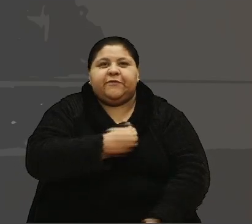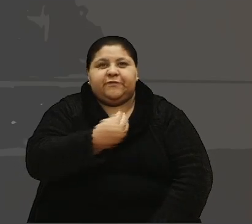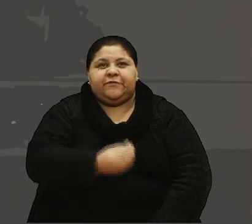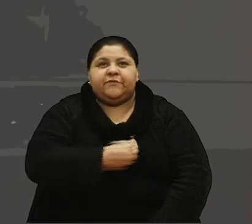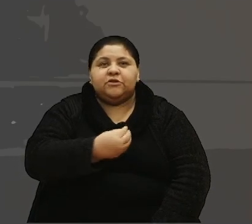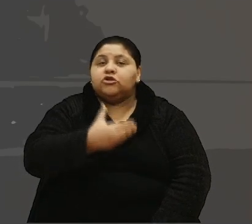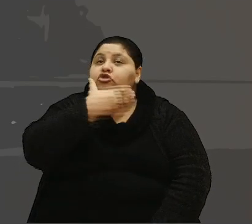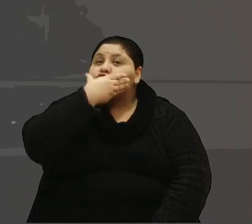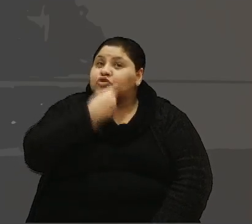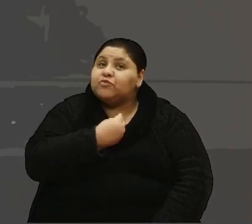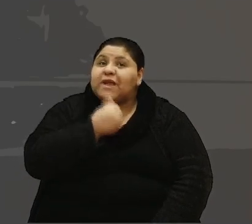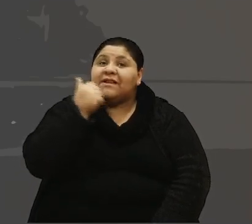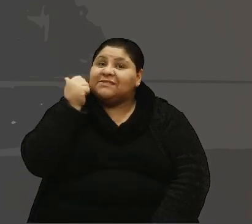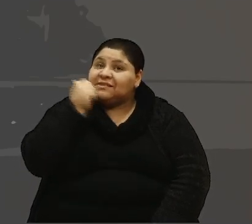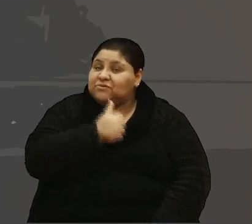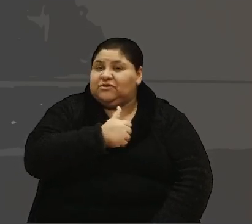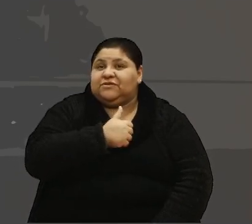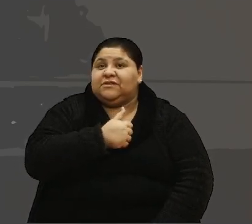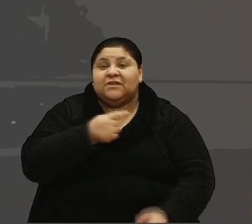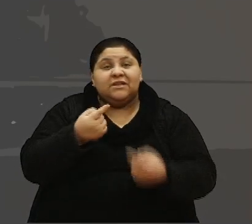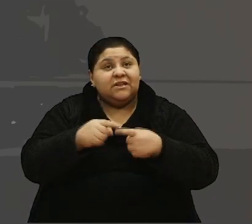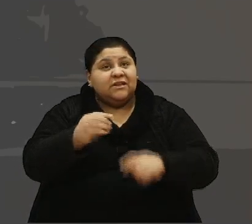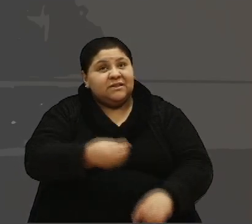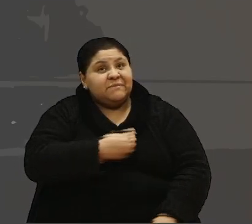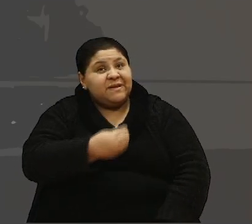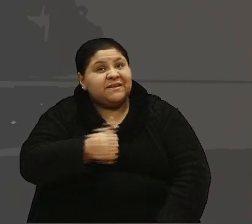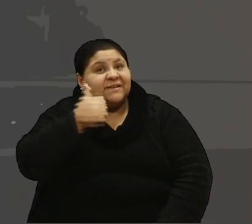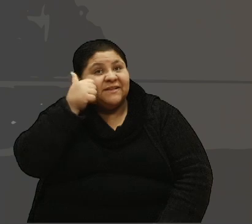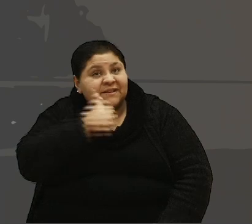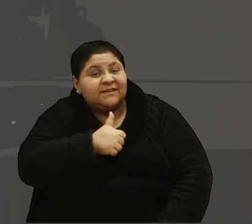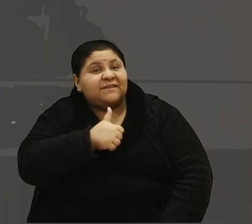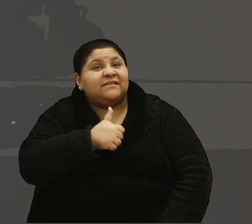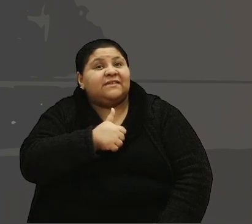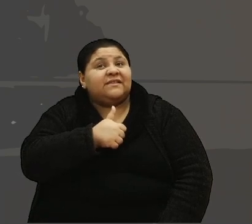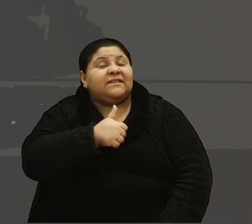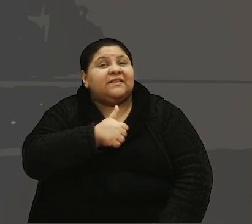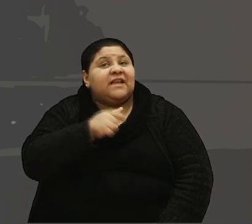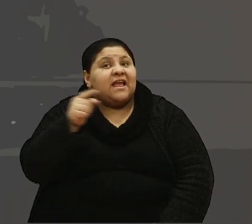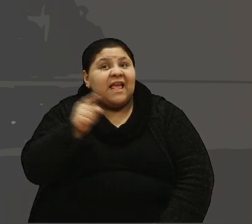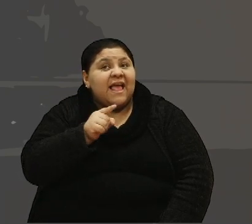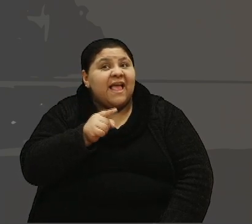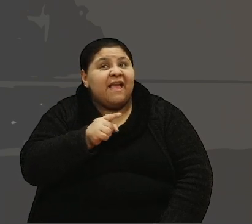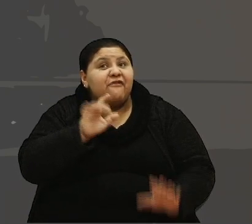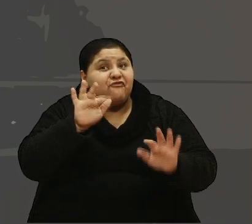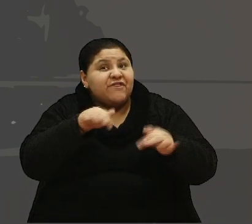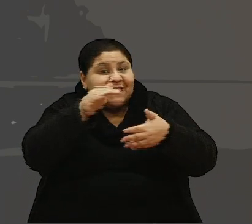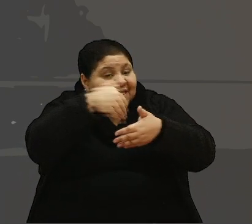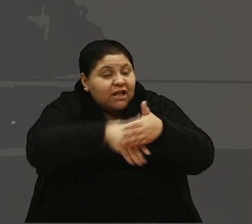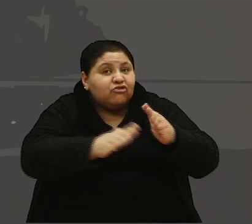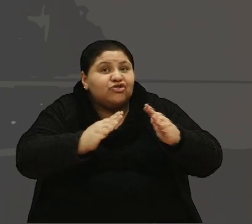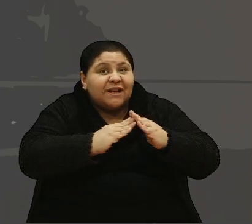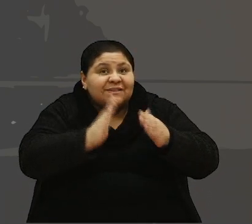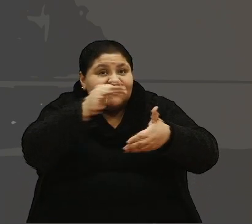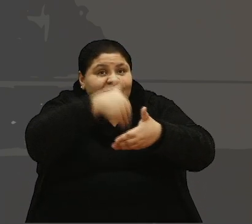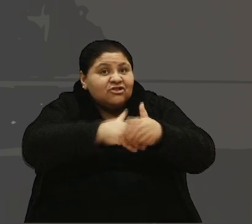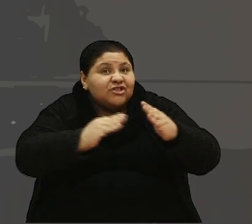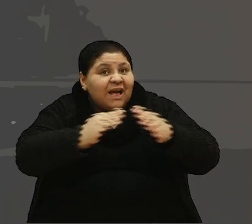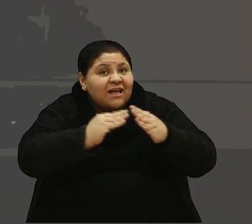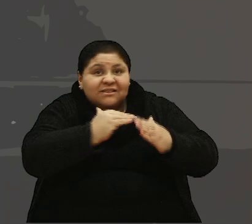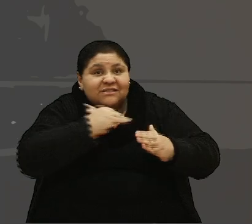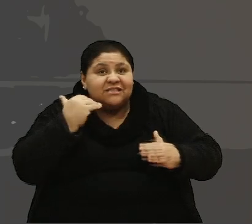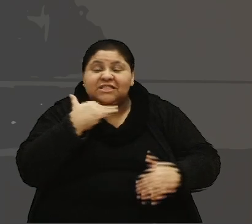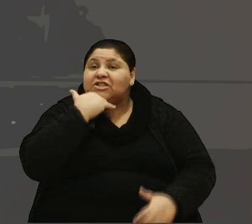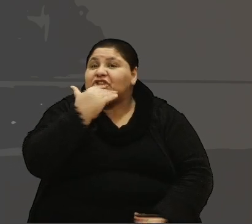dos homens, a vida das mulheres. Mas a vida das mulheres, ela acaba muitas vezes dentro de casa. É dentro de casa. E não